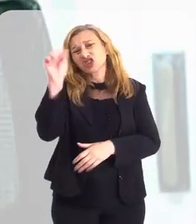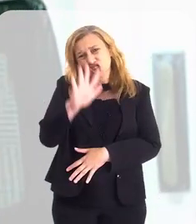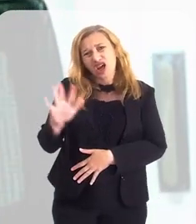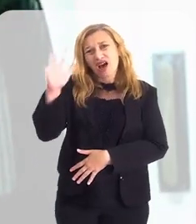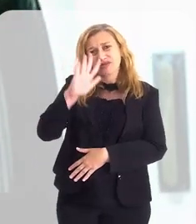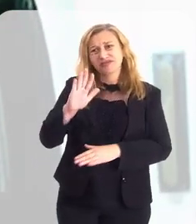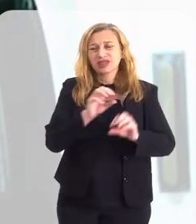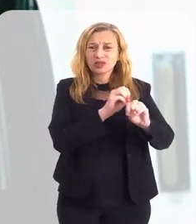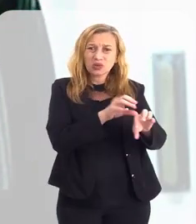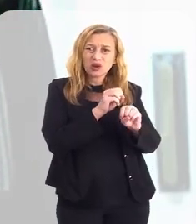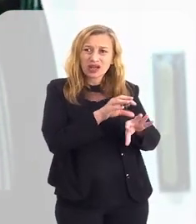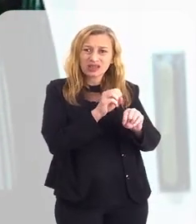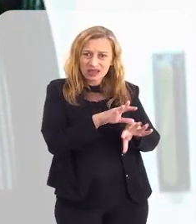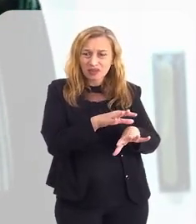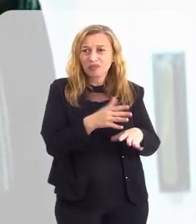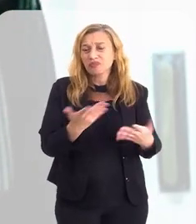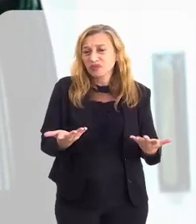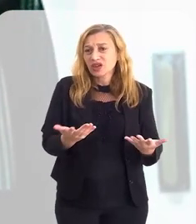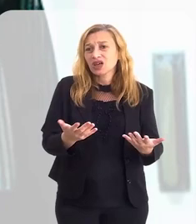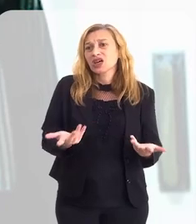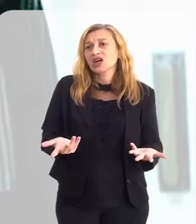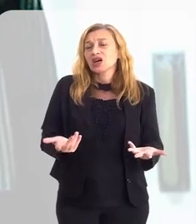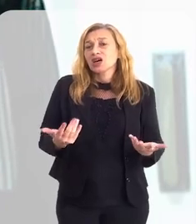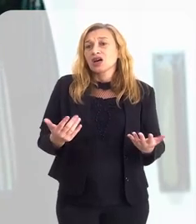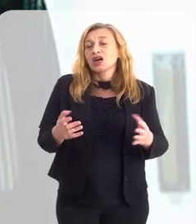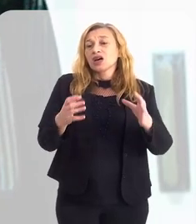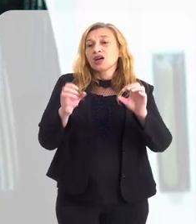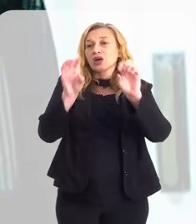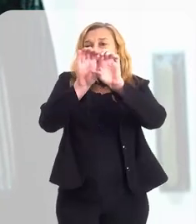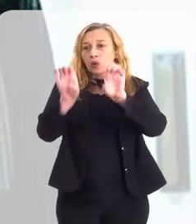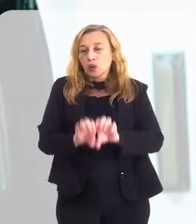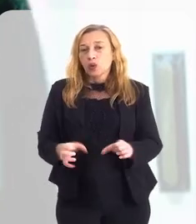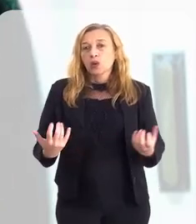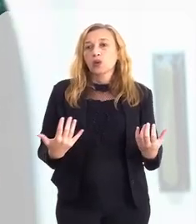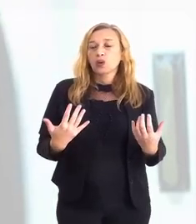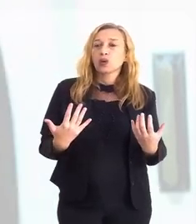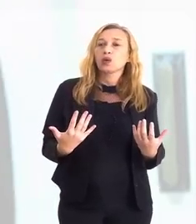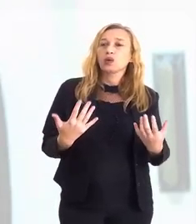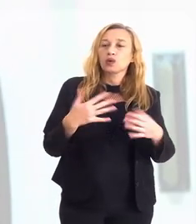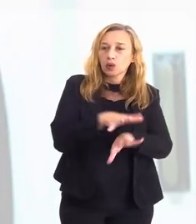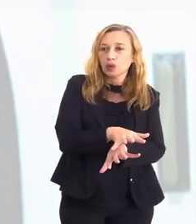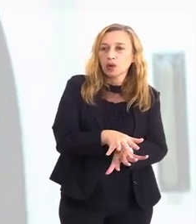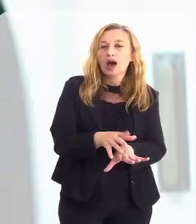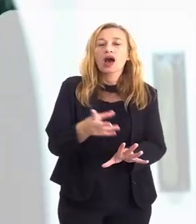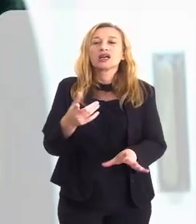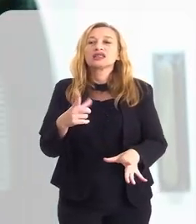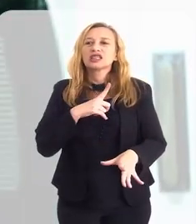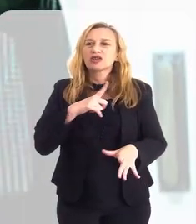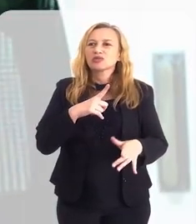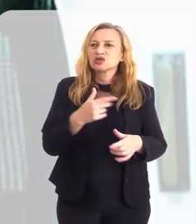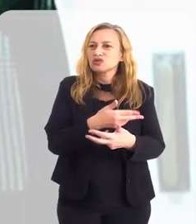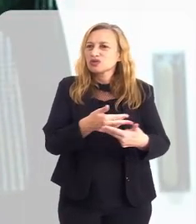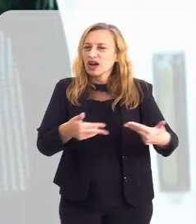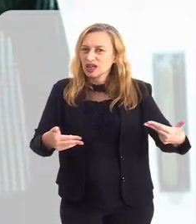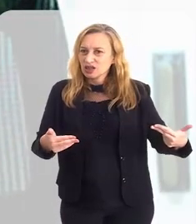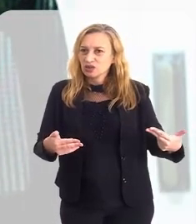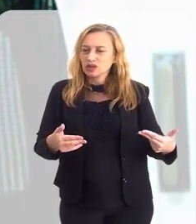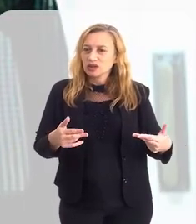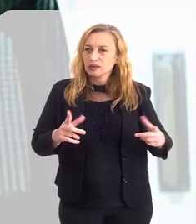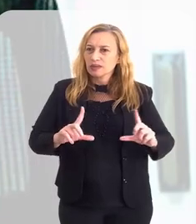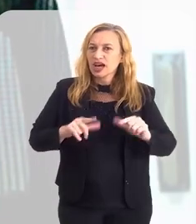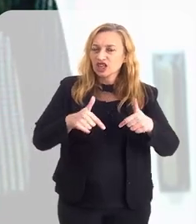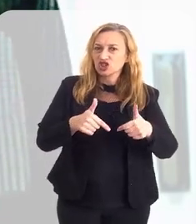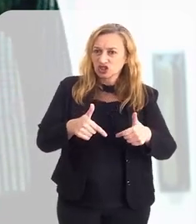problema geral da educação, não tem a ver estritamente com o processo de inclusão. Mas eu percebo que nós temos muitas barreiras a